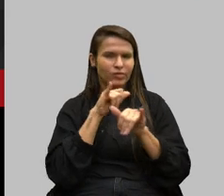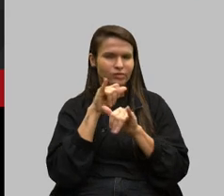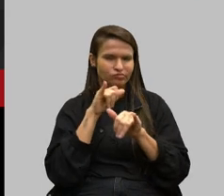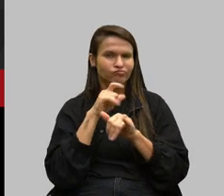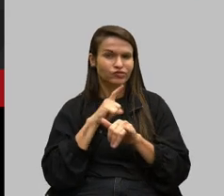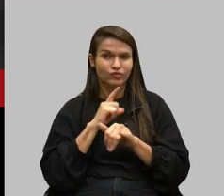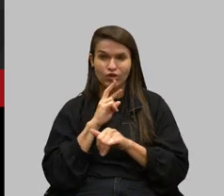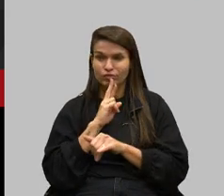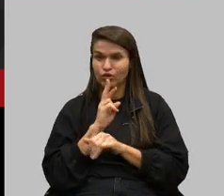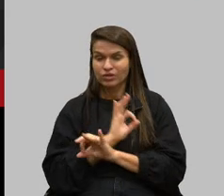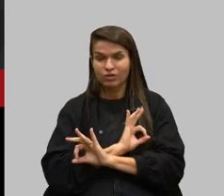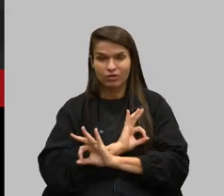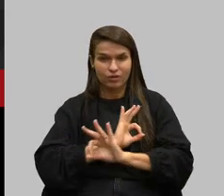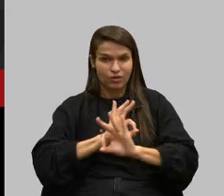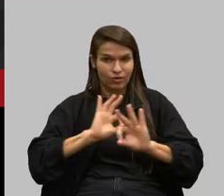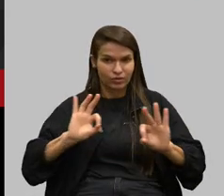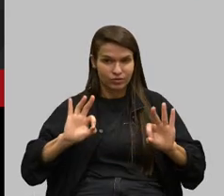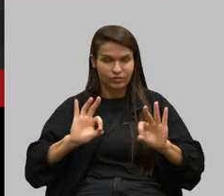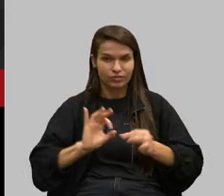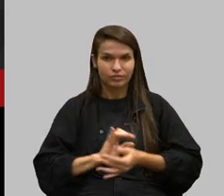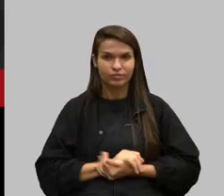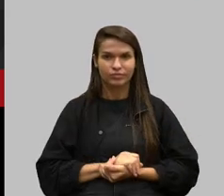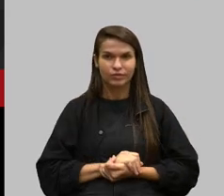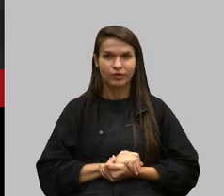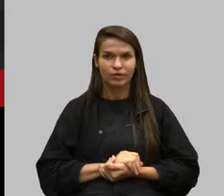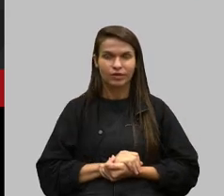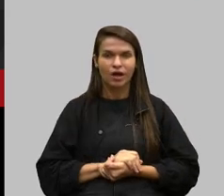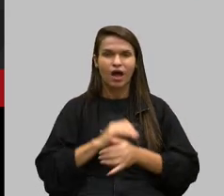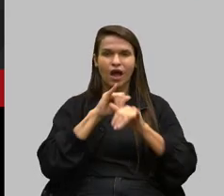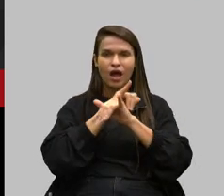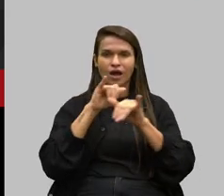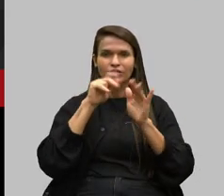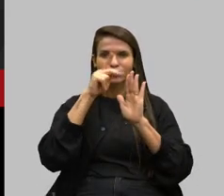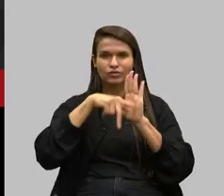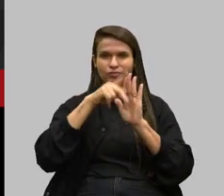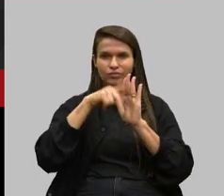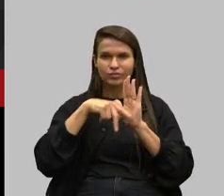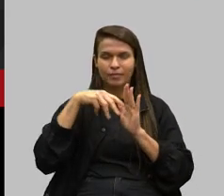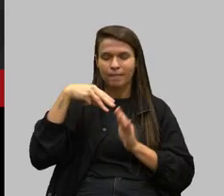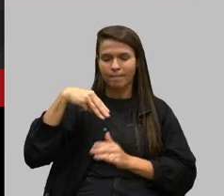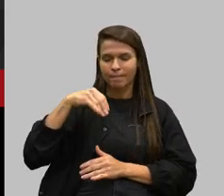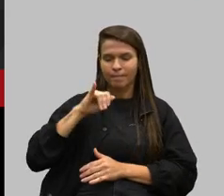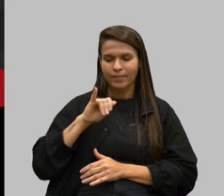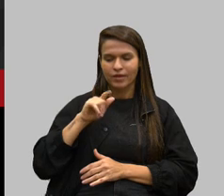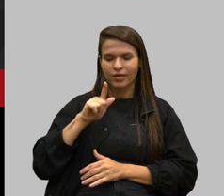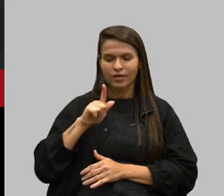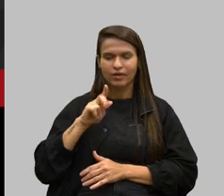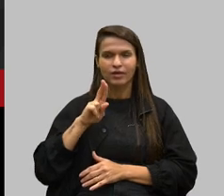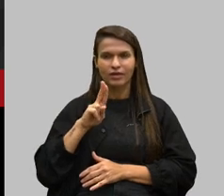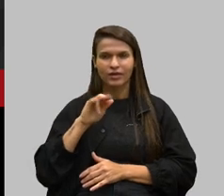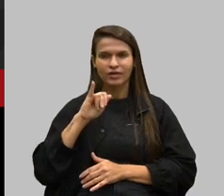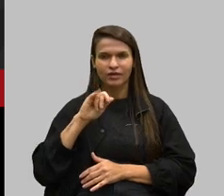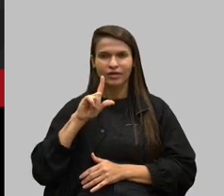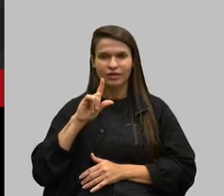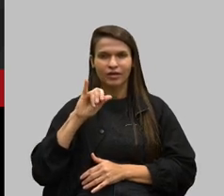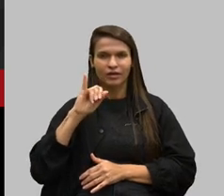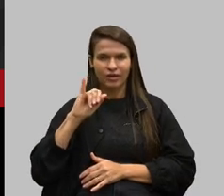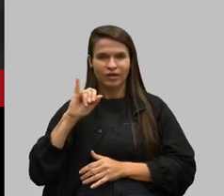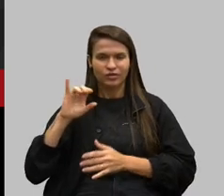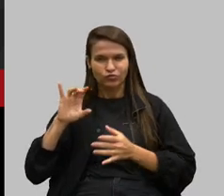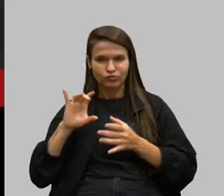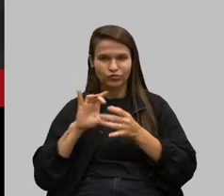resultados ótimos as campanhas do projeto miguelin né uma integração de duas